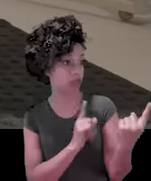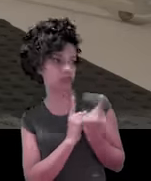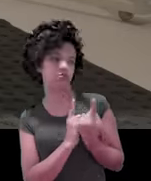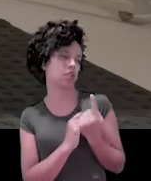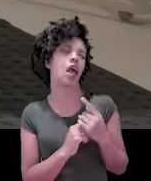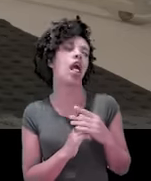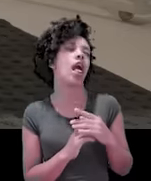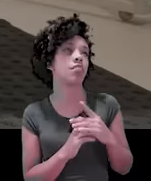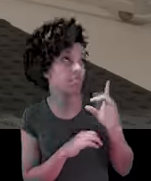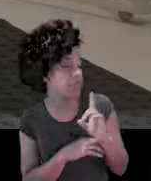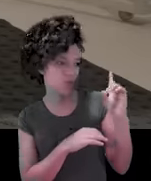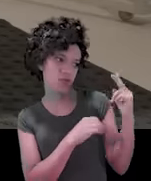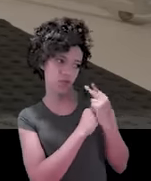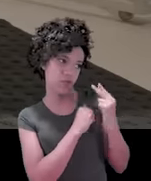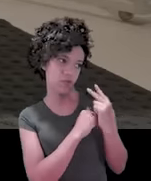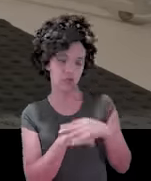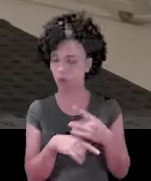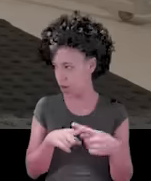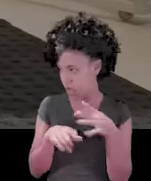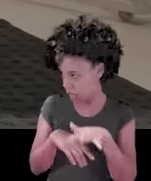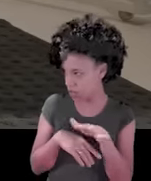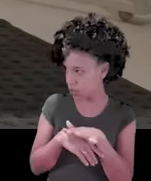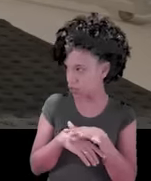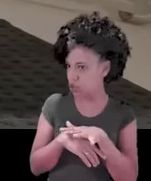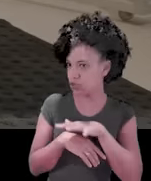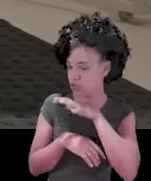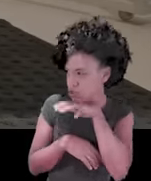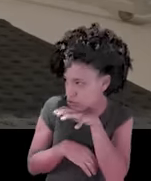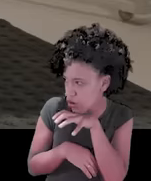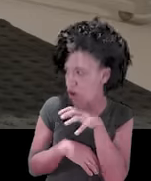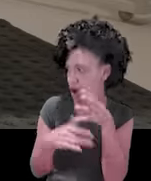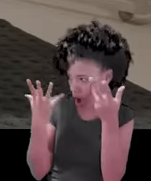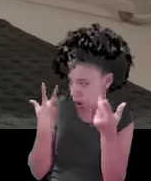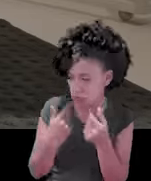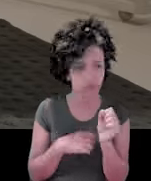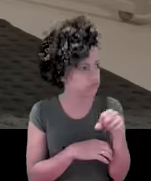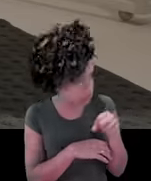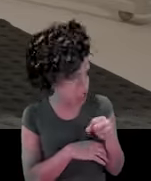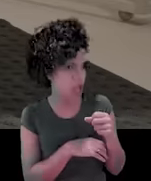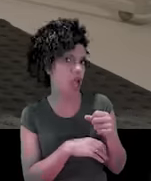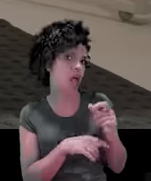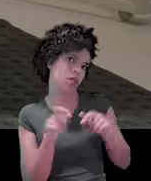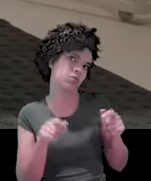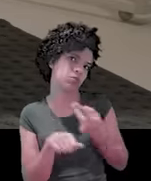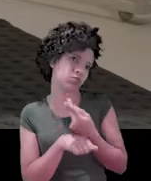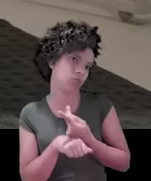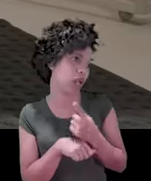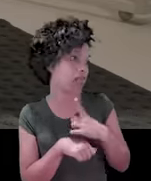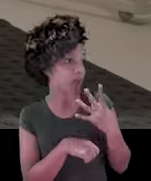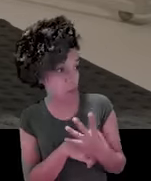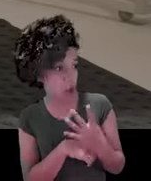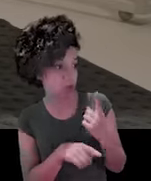né Deus alguém a região de onça mais ai ai as pessoas estão fazendo busca para encontrar tem